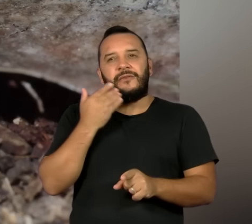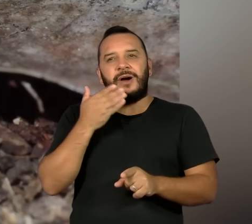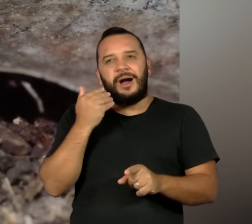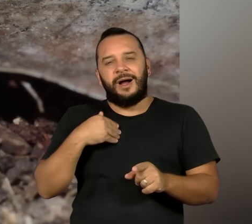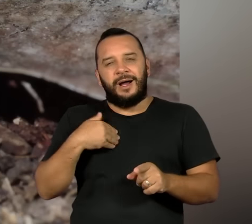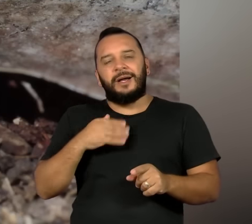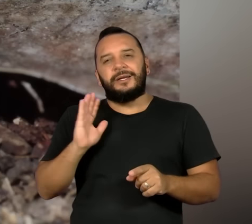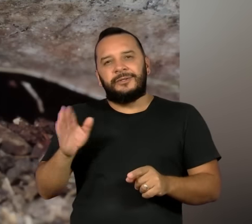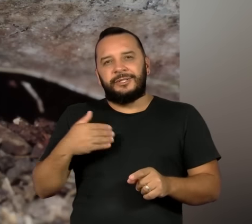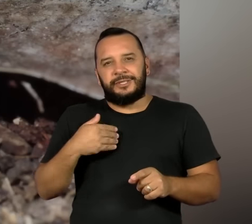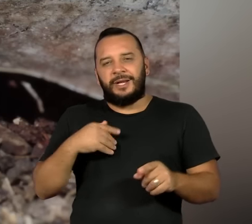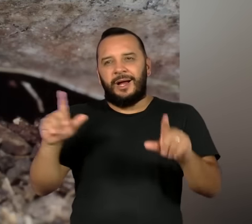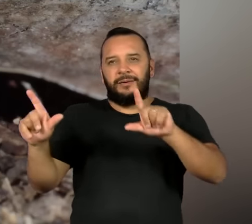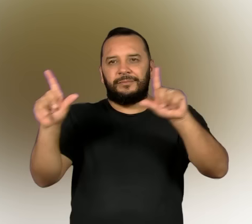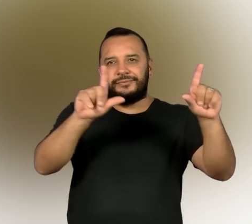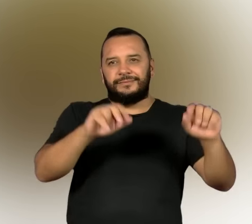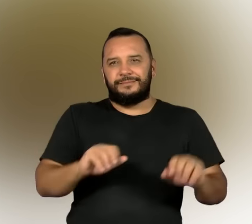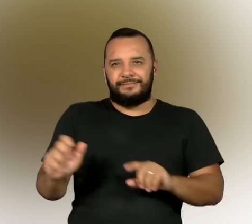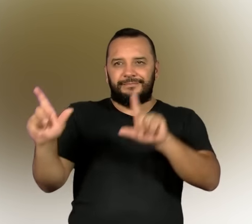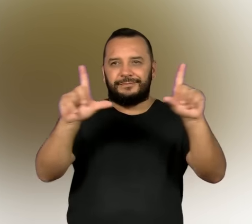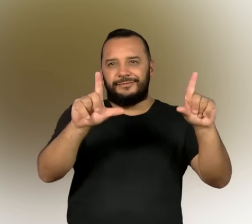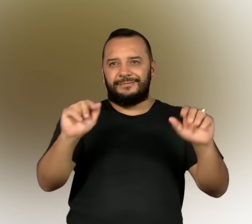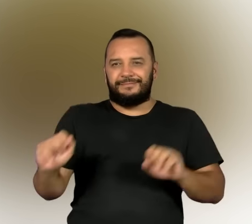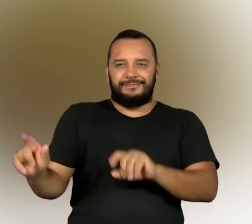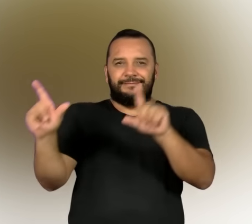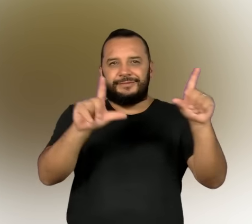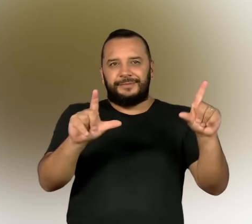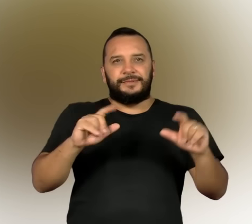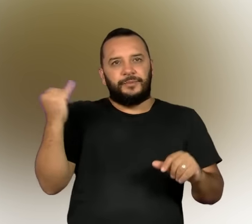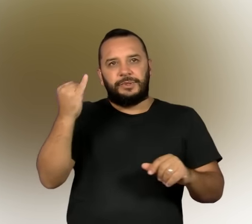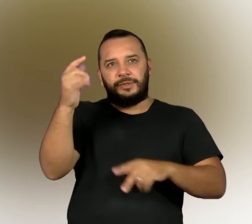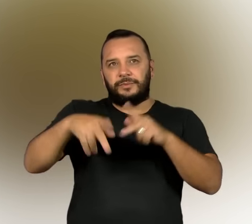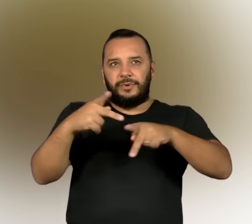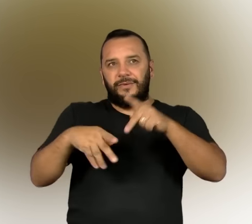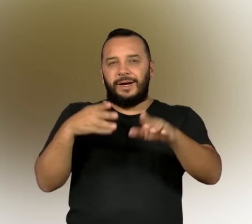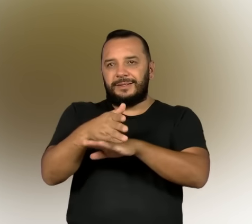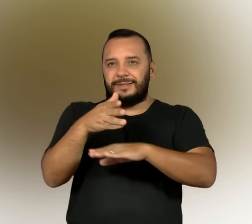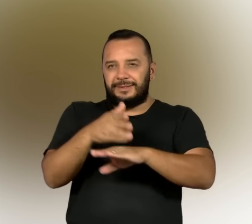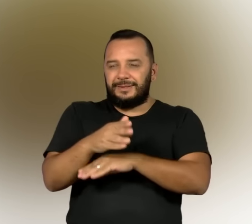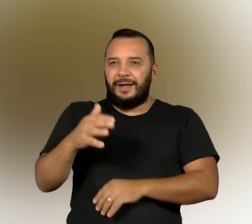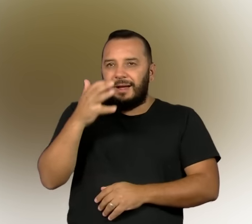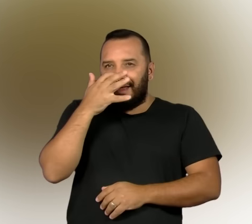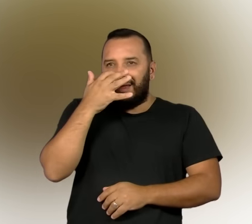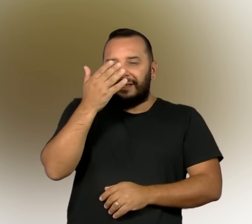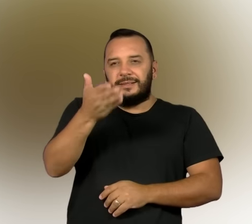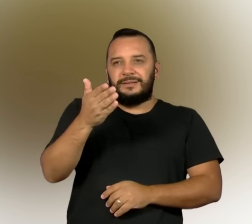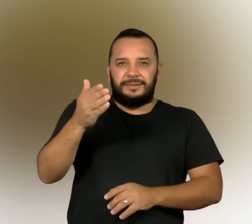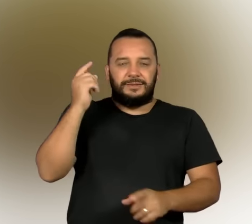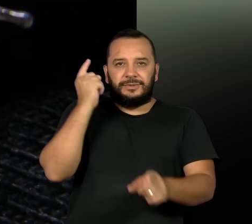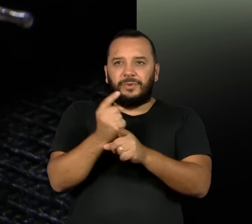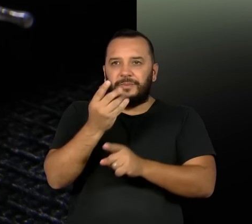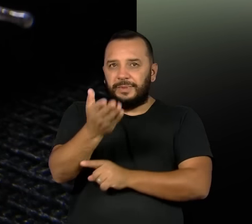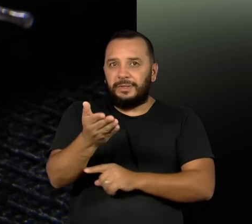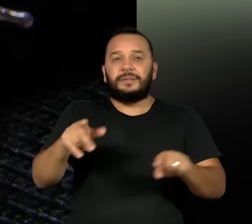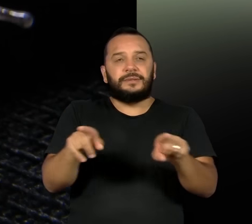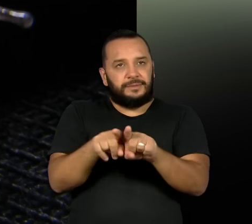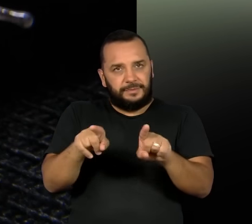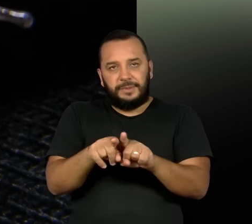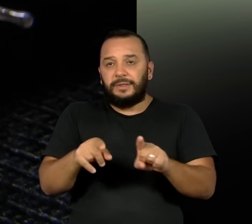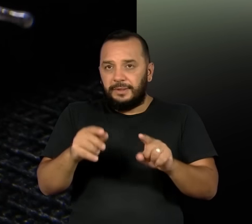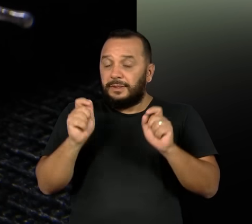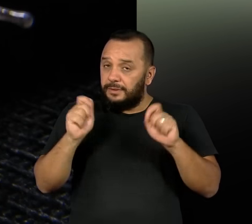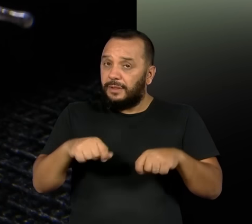catálogo. Isso eu acho que importante para a população como um todo acessar e conseguir fazer suas identificações, e conseguir até, porque não, contribuir com o